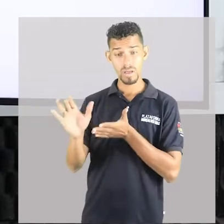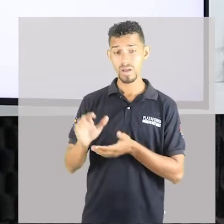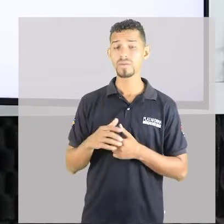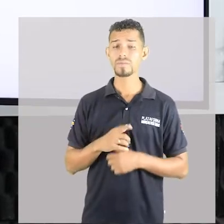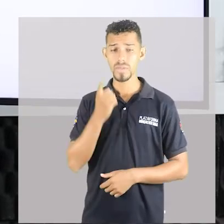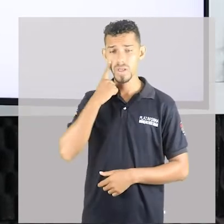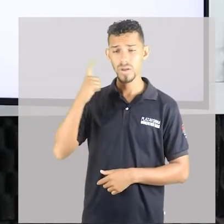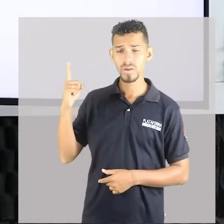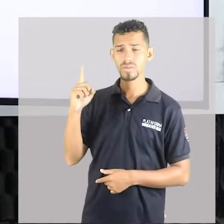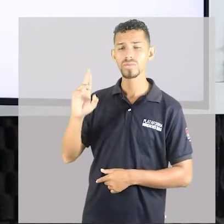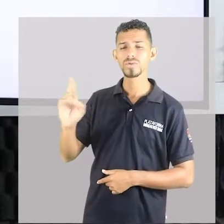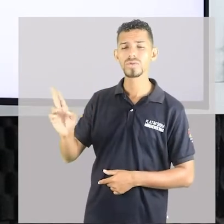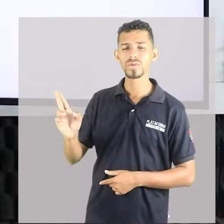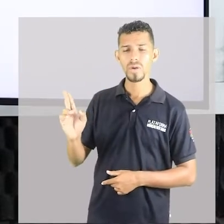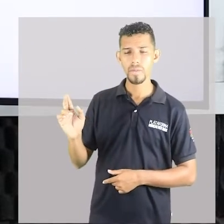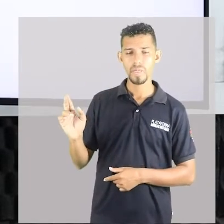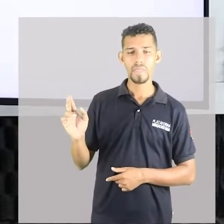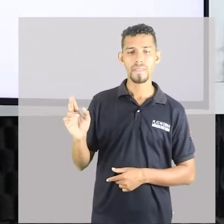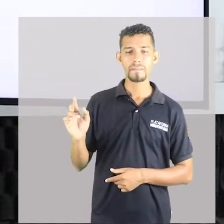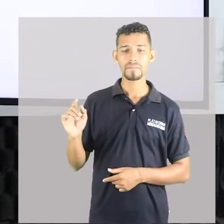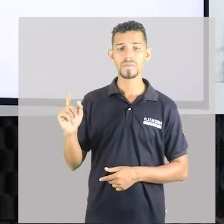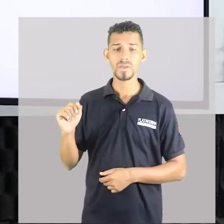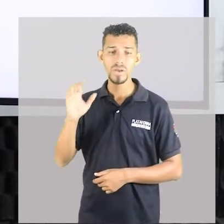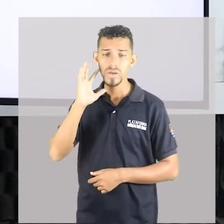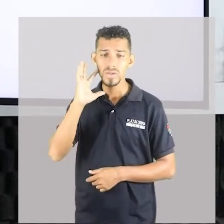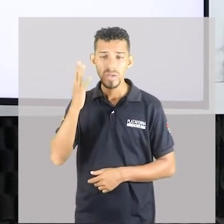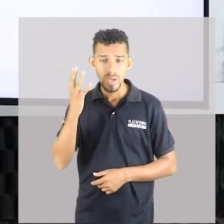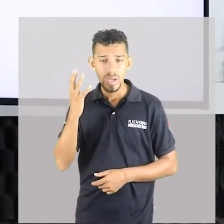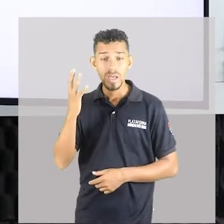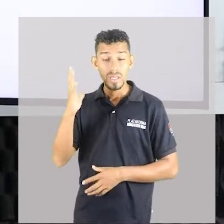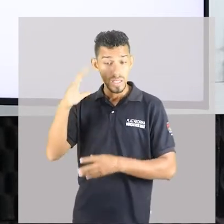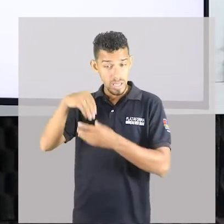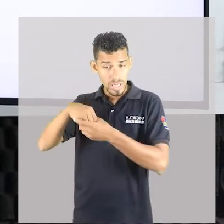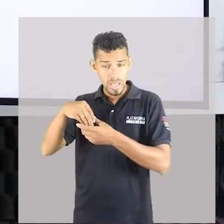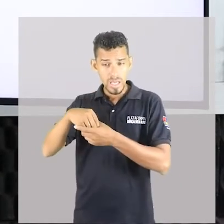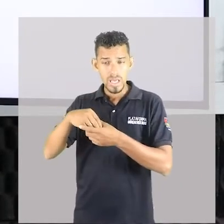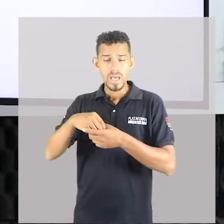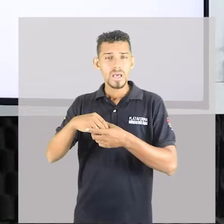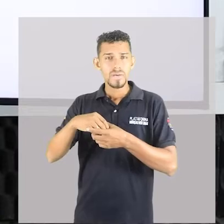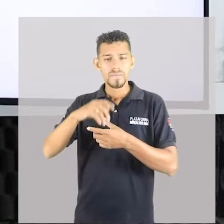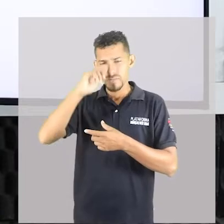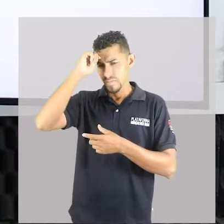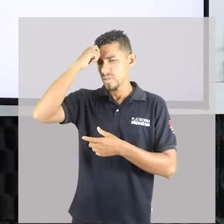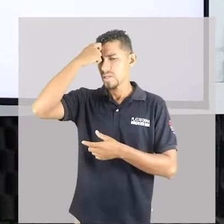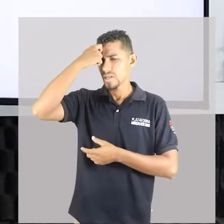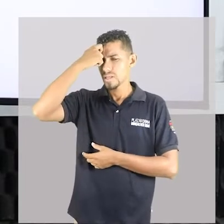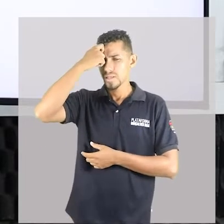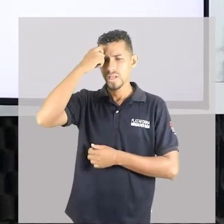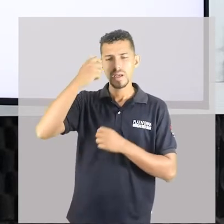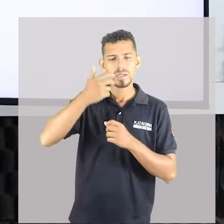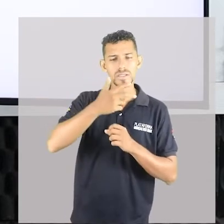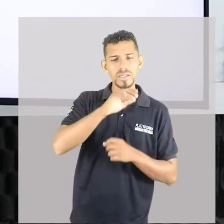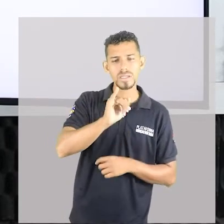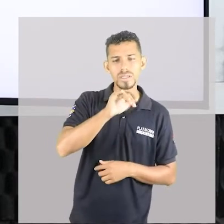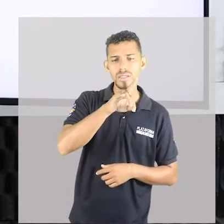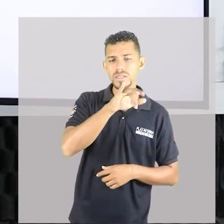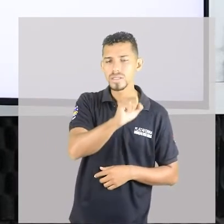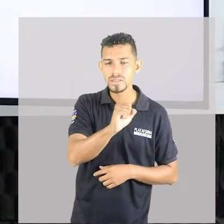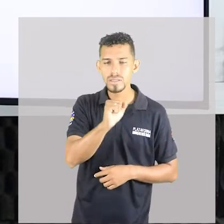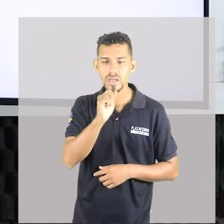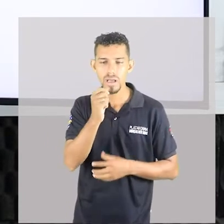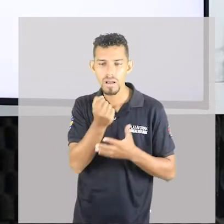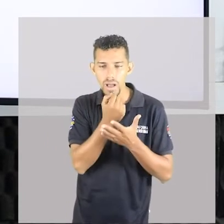uma planta, né, originária da África, na Índia, né, que ela tinha uma substância, né,